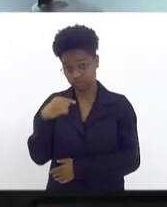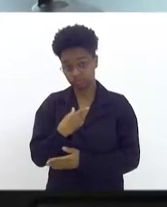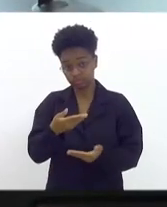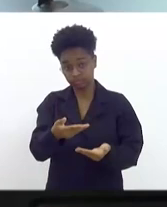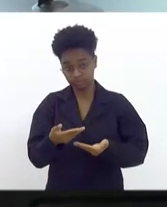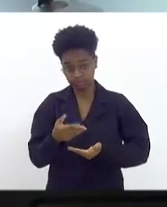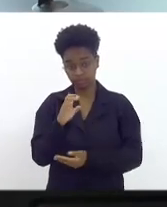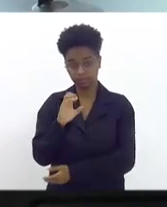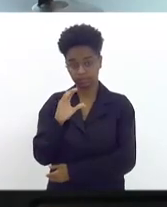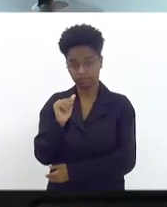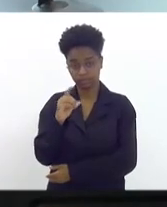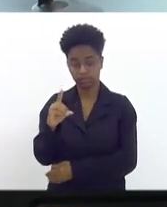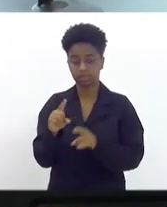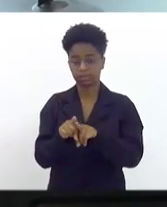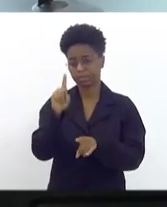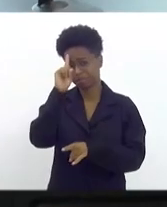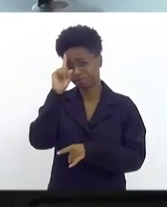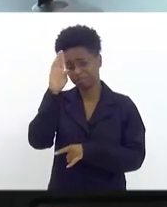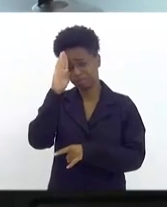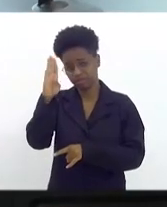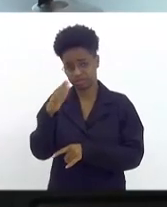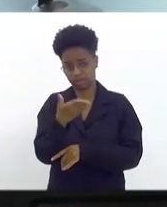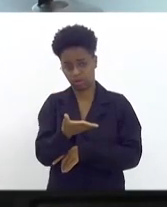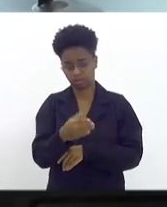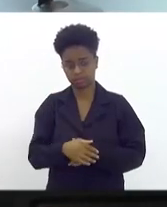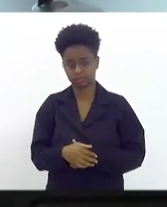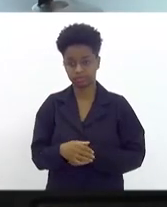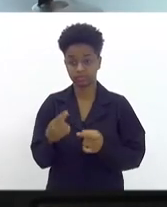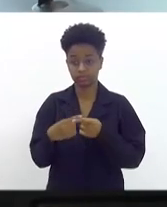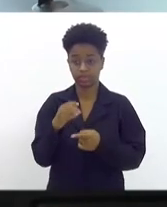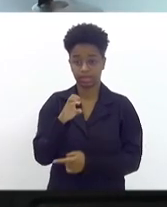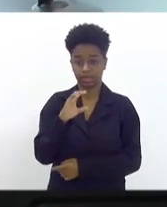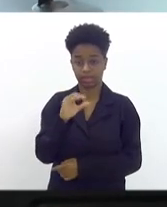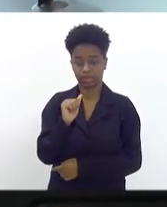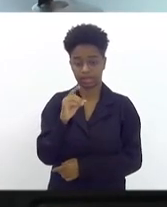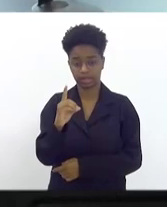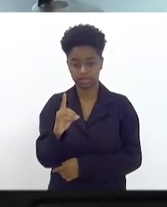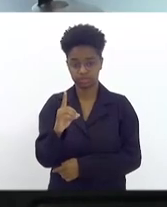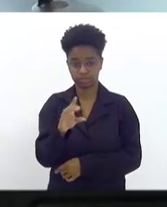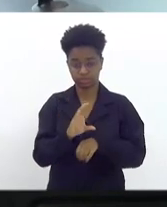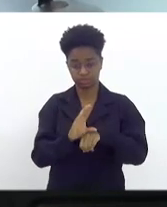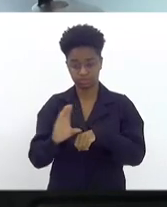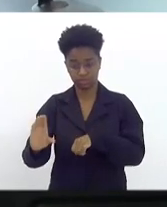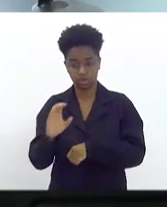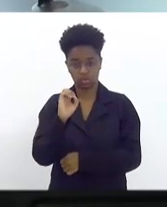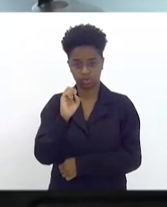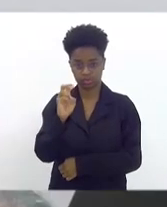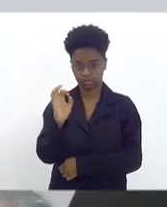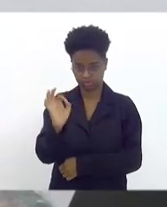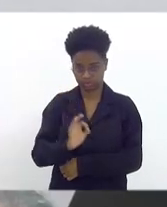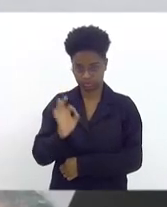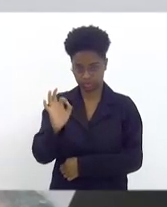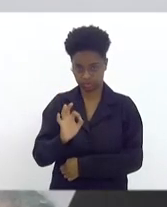é o grande ponto, deputado Arthur, porque o ECAD repassa 85%,